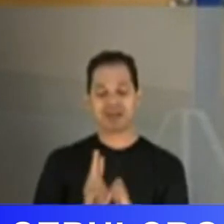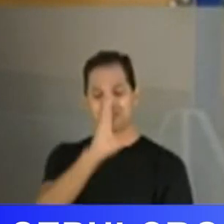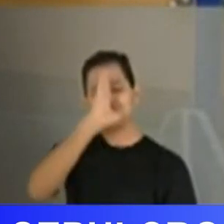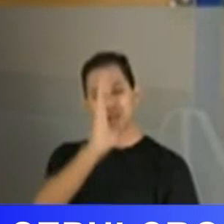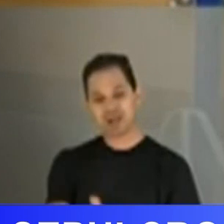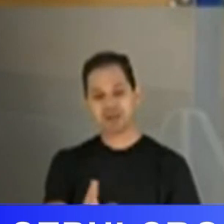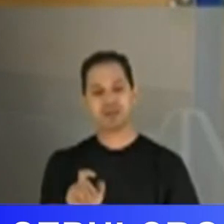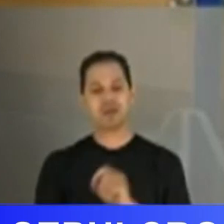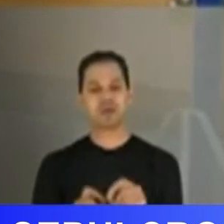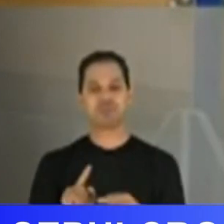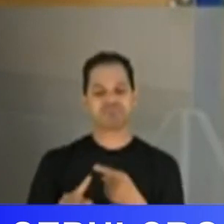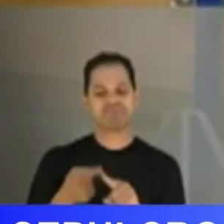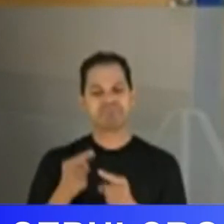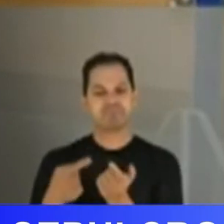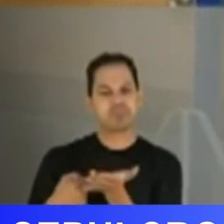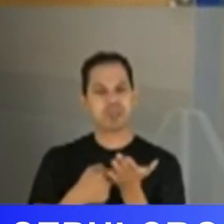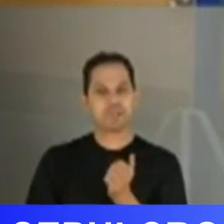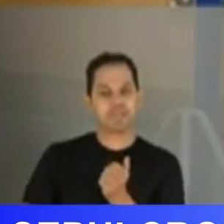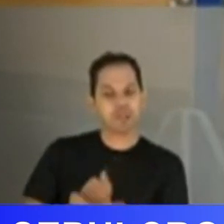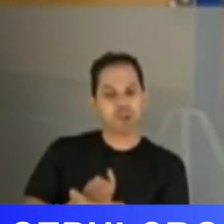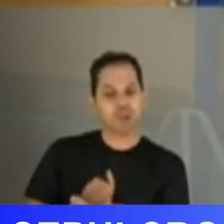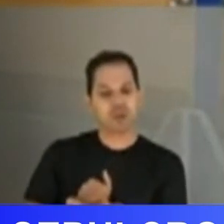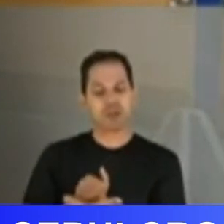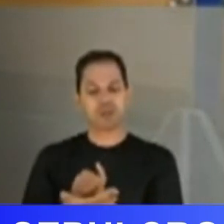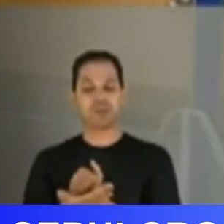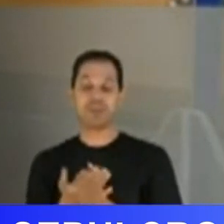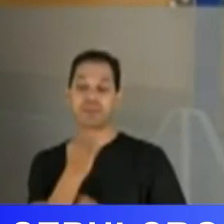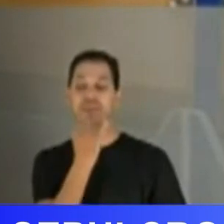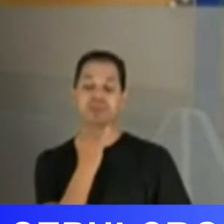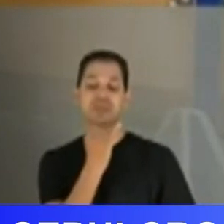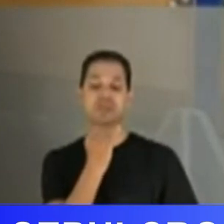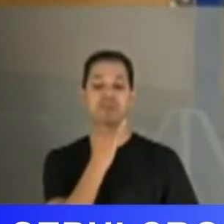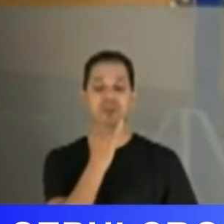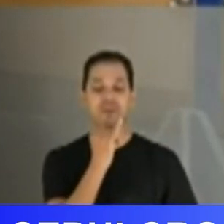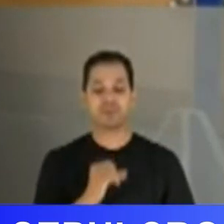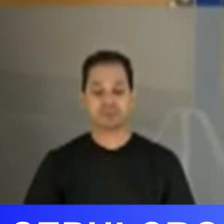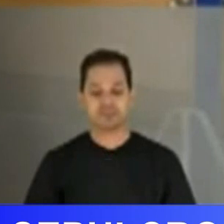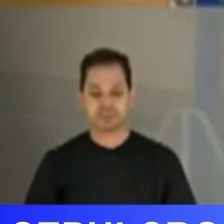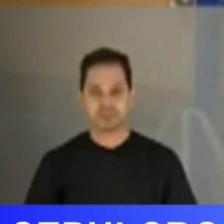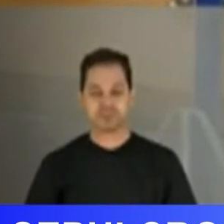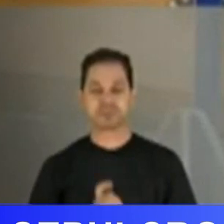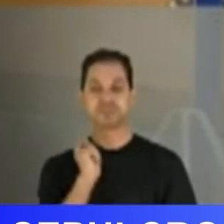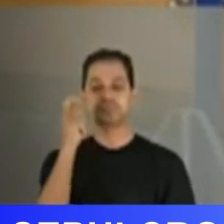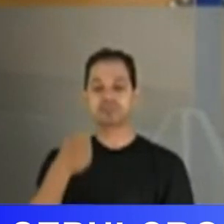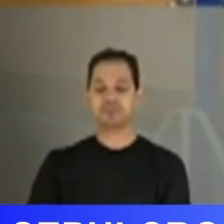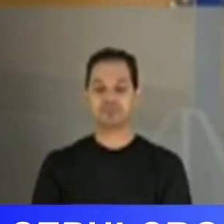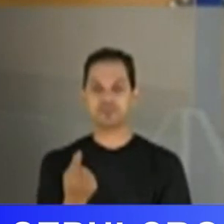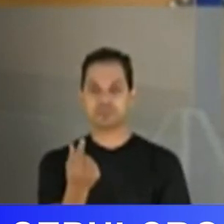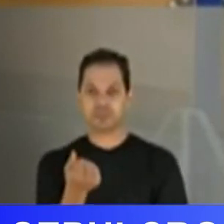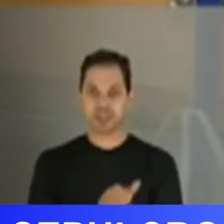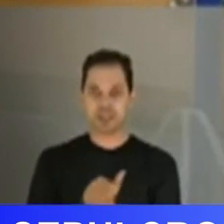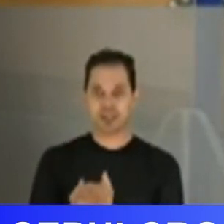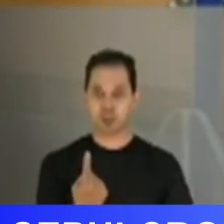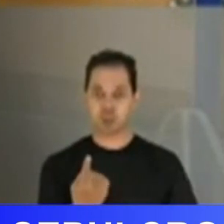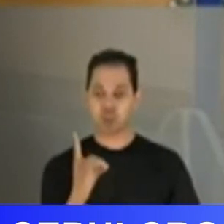direta ao esquema de corrupção, dentre eles aí, inclusive, com o pagamento de propina de